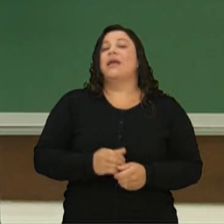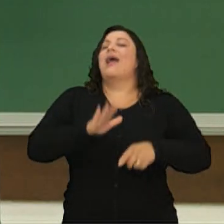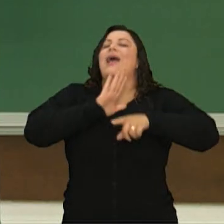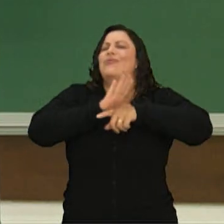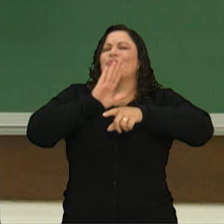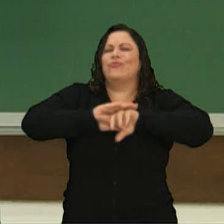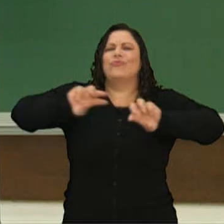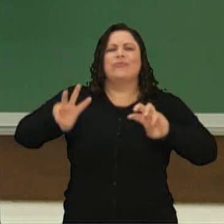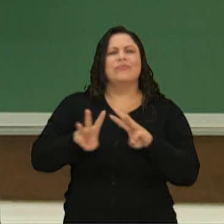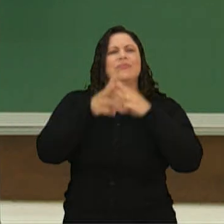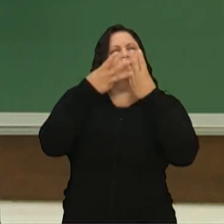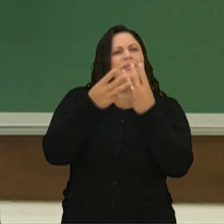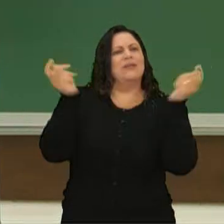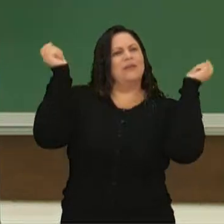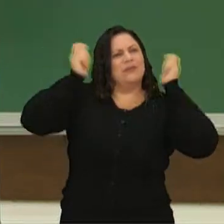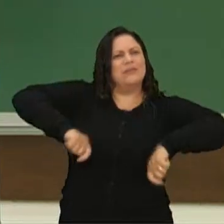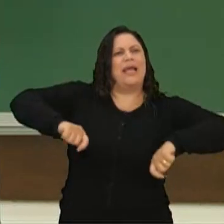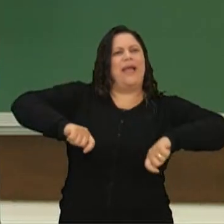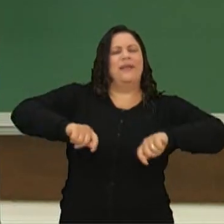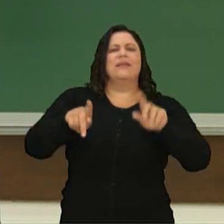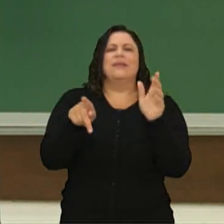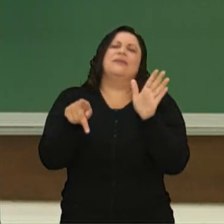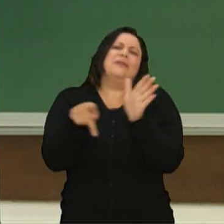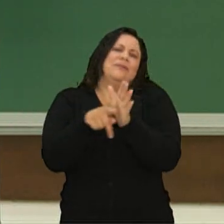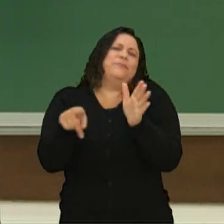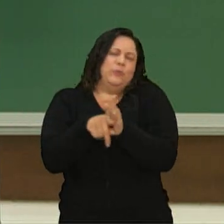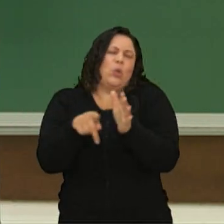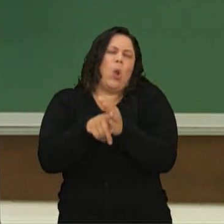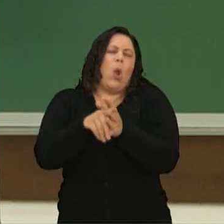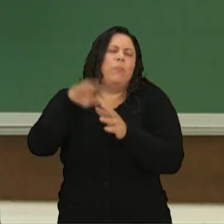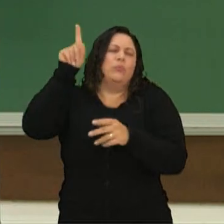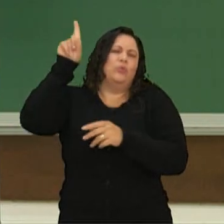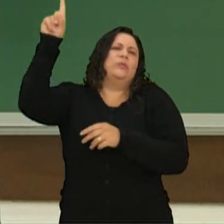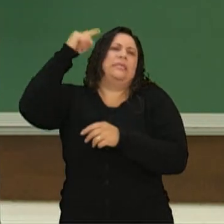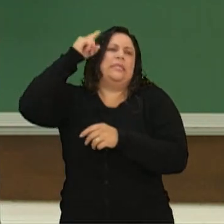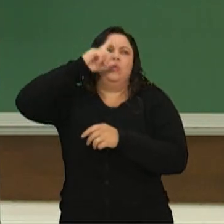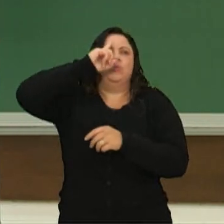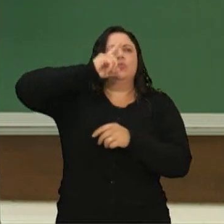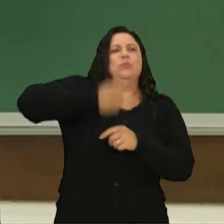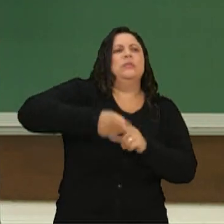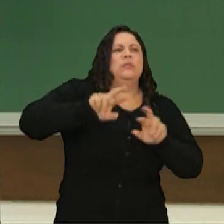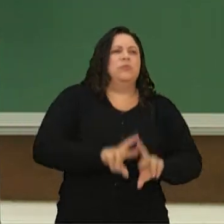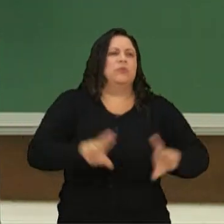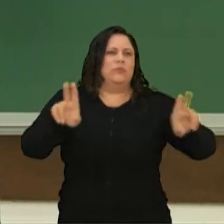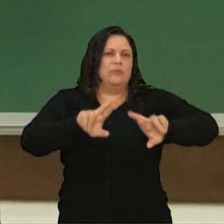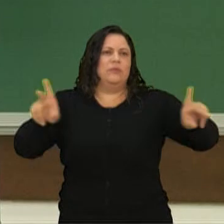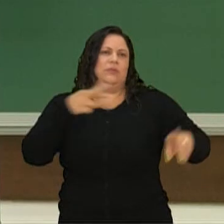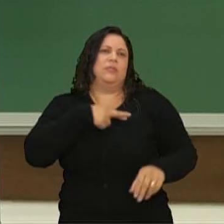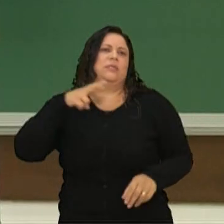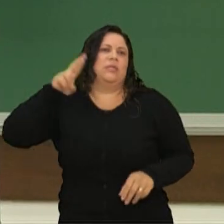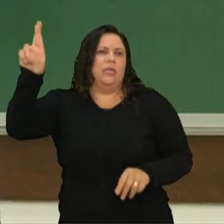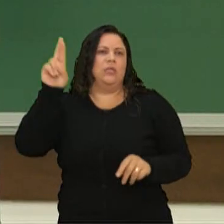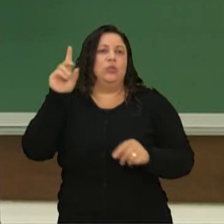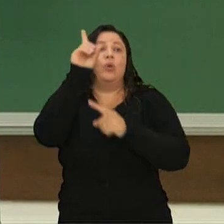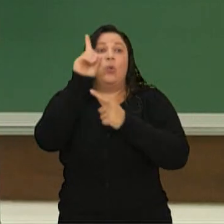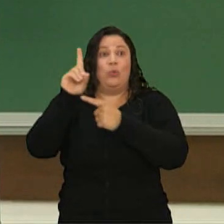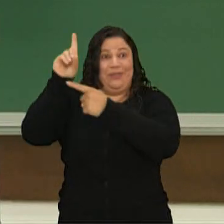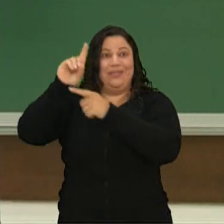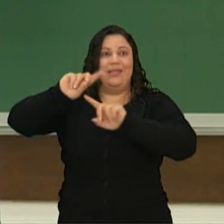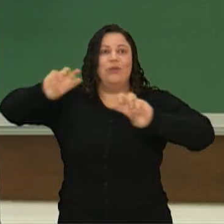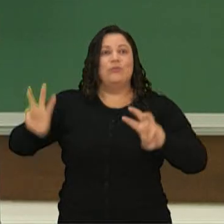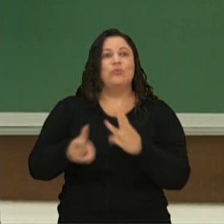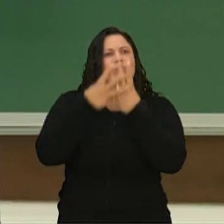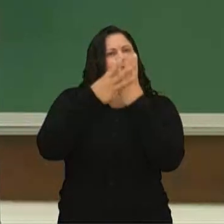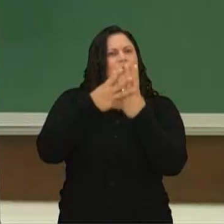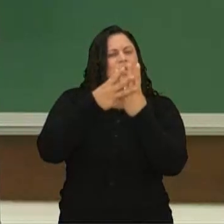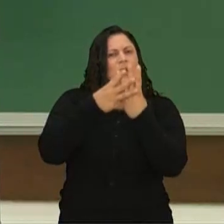pois, diferente das outras religiões, o Deus judeu prega o amor e a bondade. Segunda alternativa. O judaísmo afirma